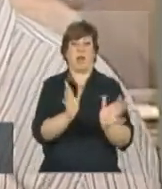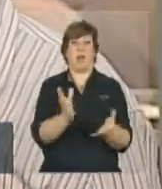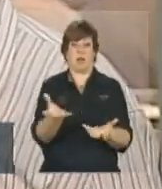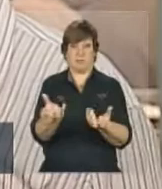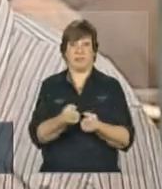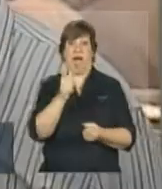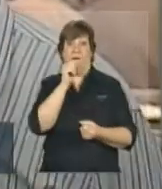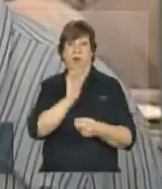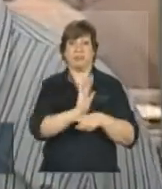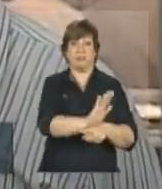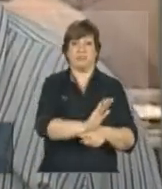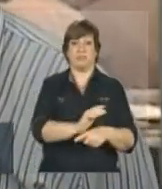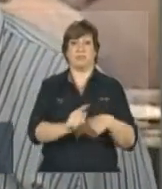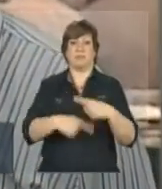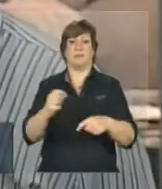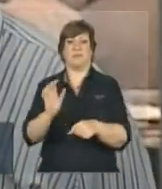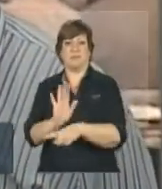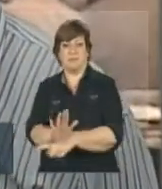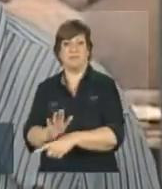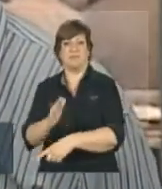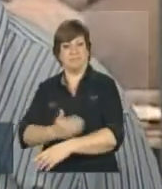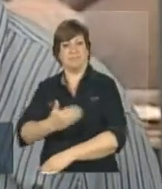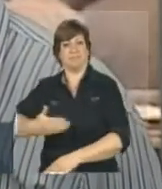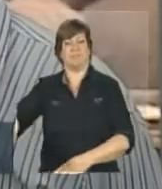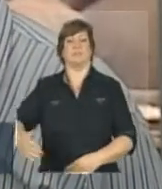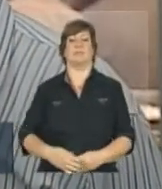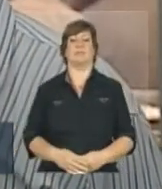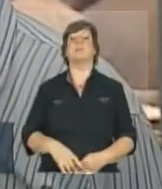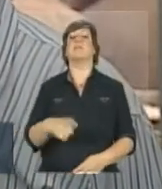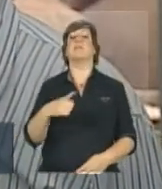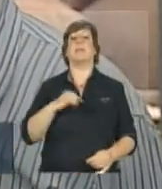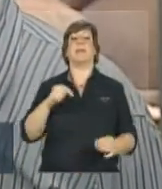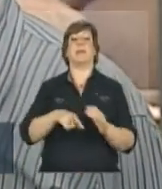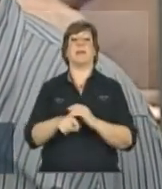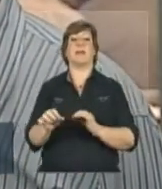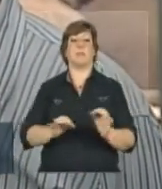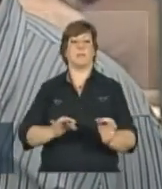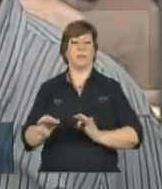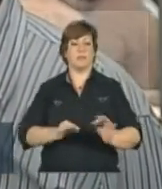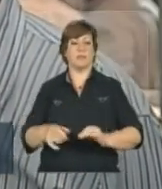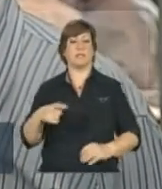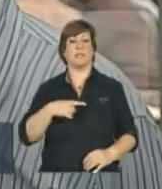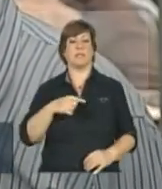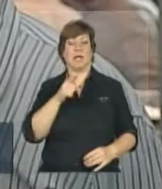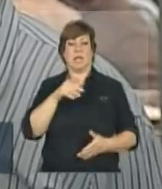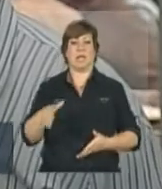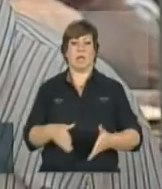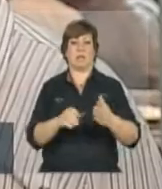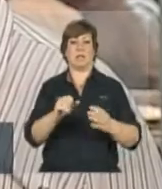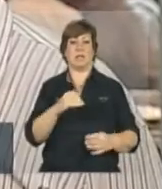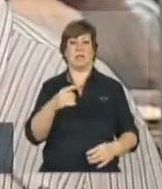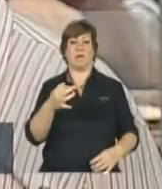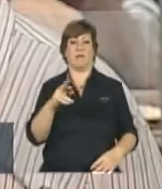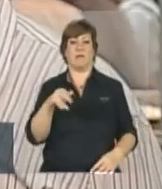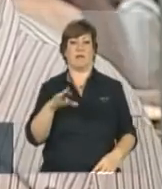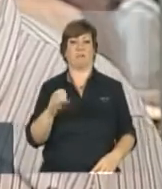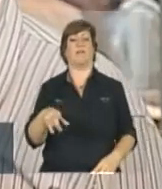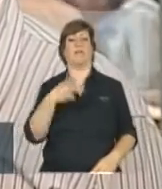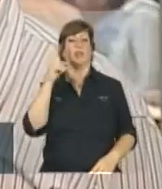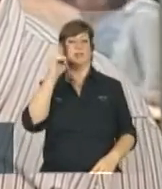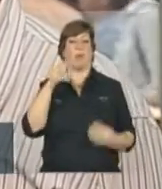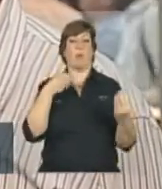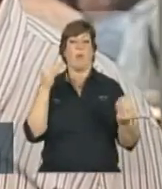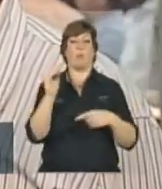ter acesso à água. Né? O projeto de integração ao Rio São Francisco fala da sustentabilidade hídrica, né?